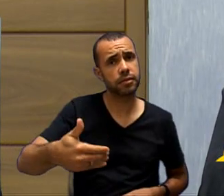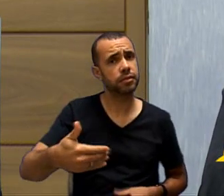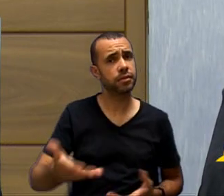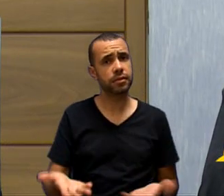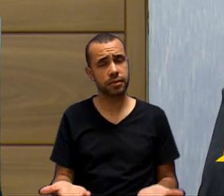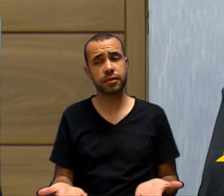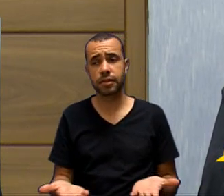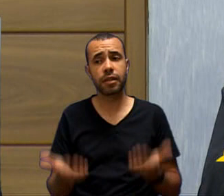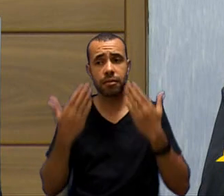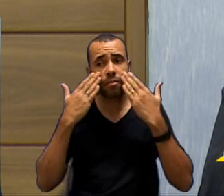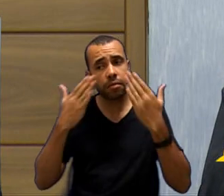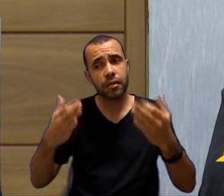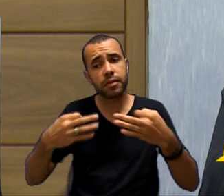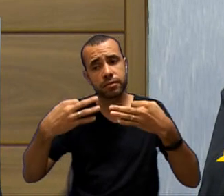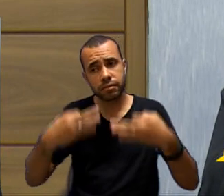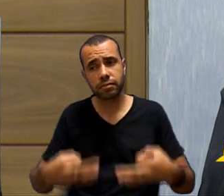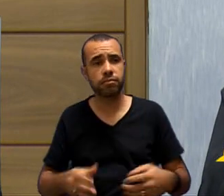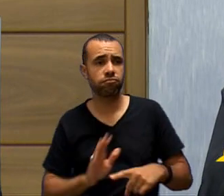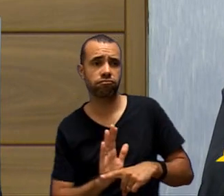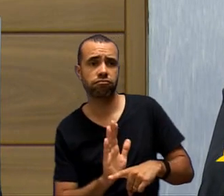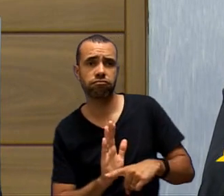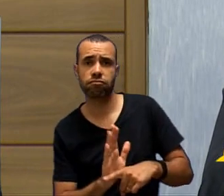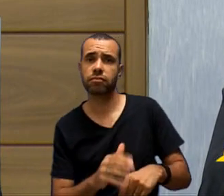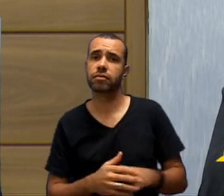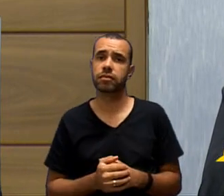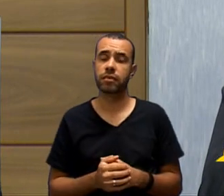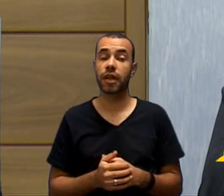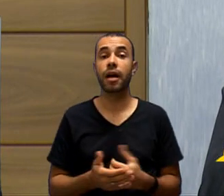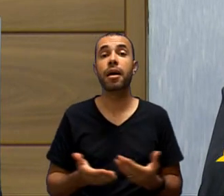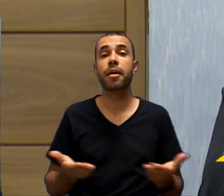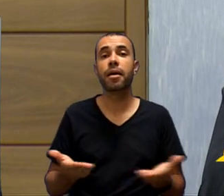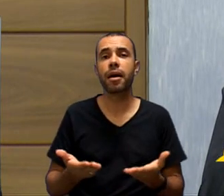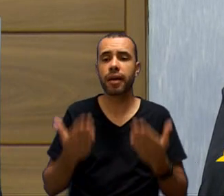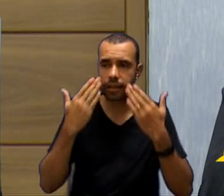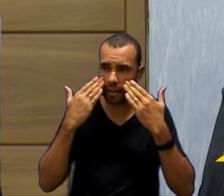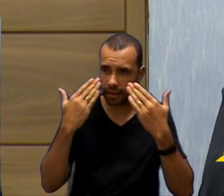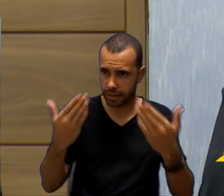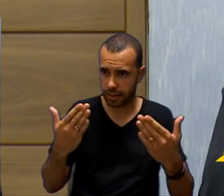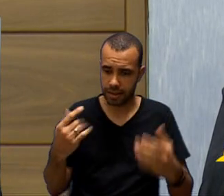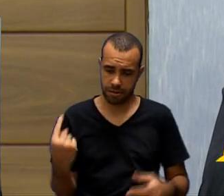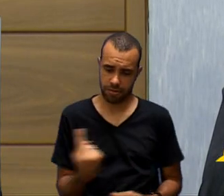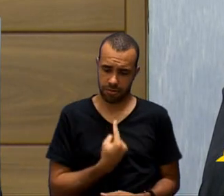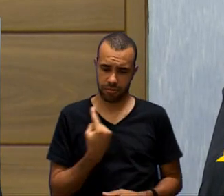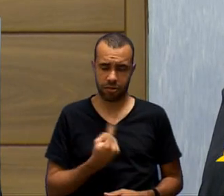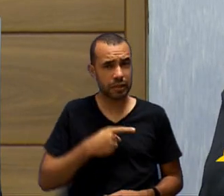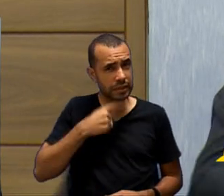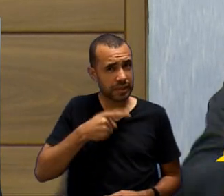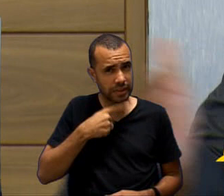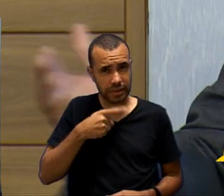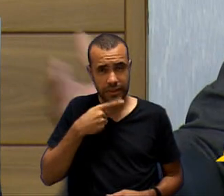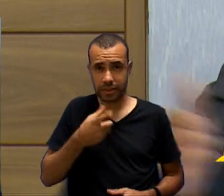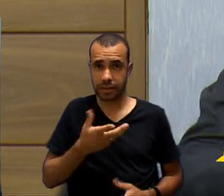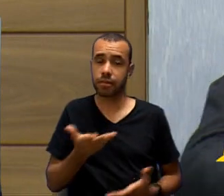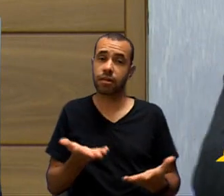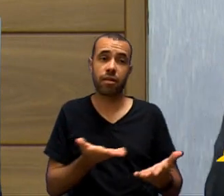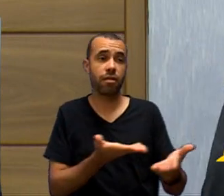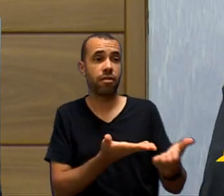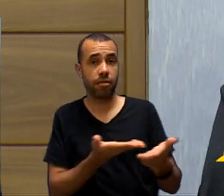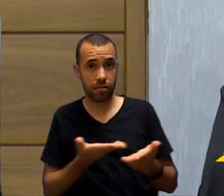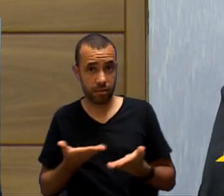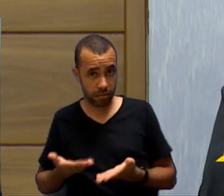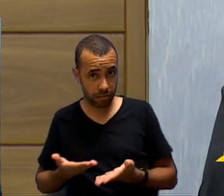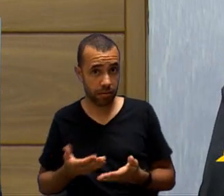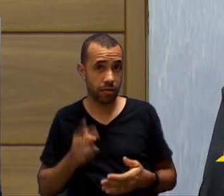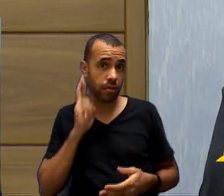demonstração que dou a vocês hoje de que sozinho ninguém faz nada é que convido o meu colega Renan